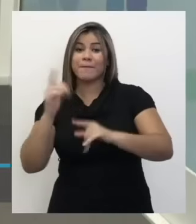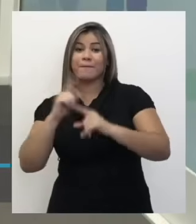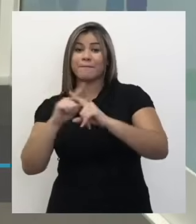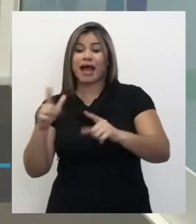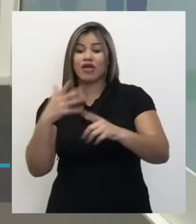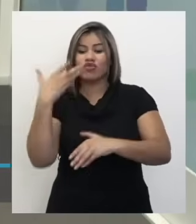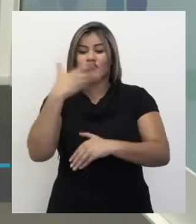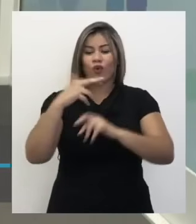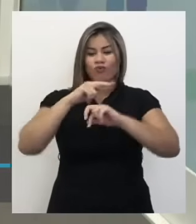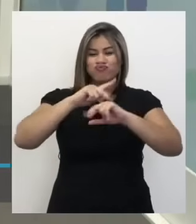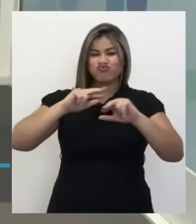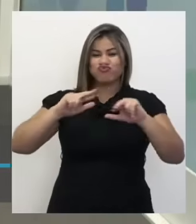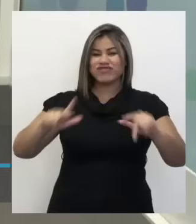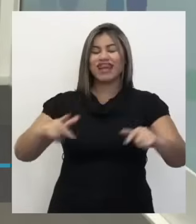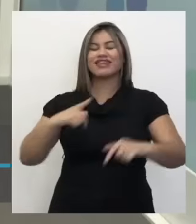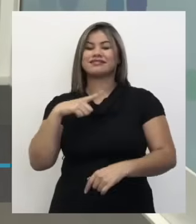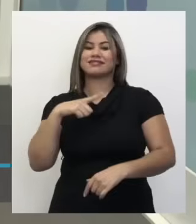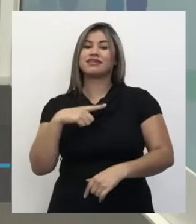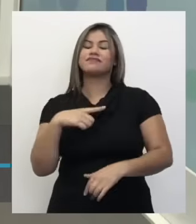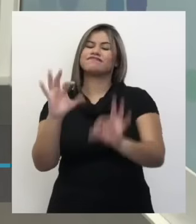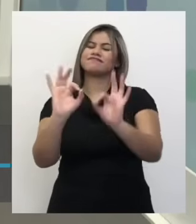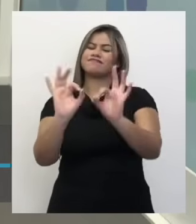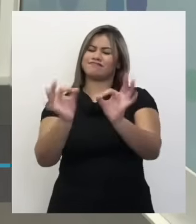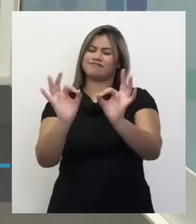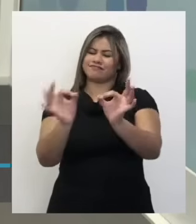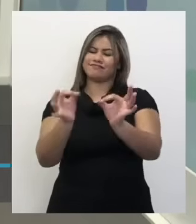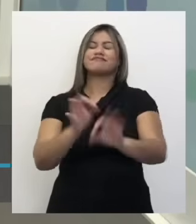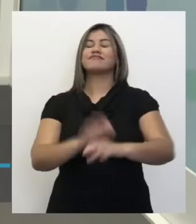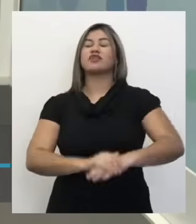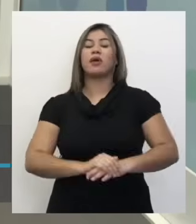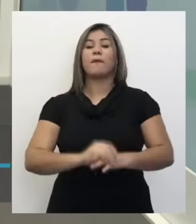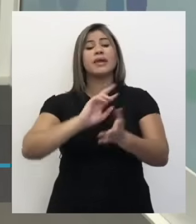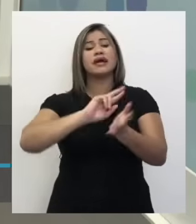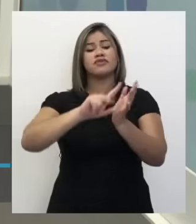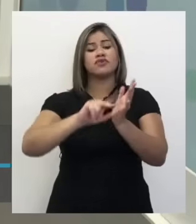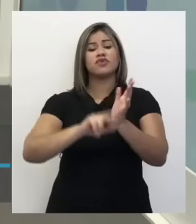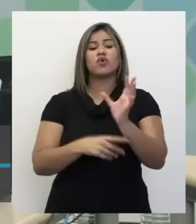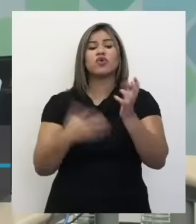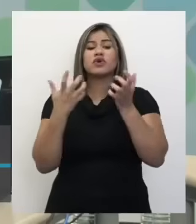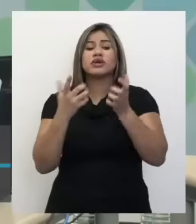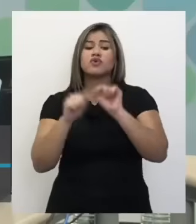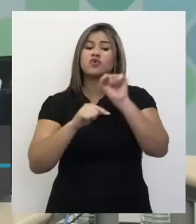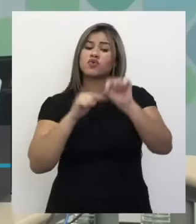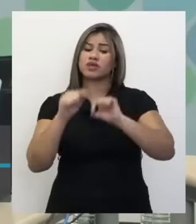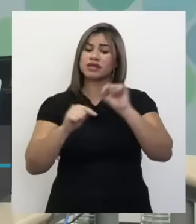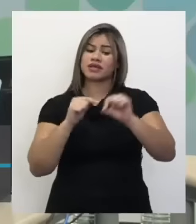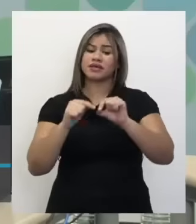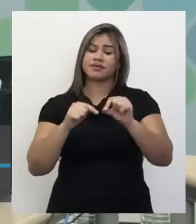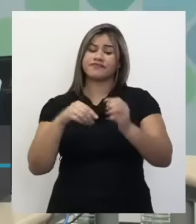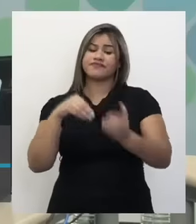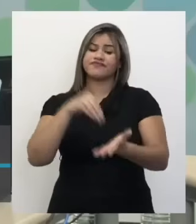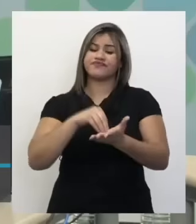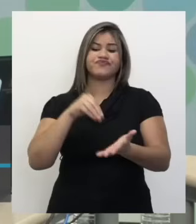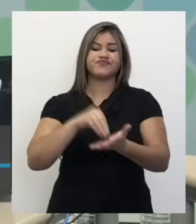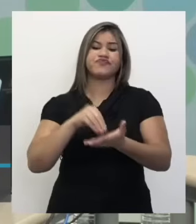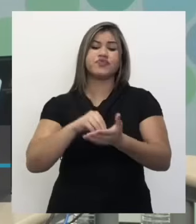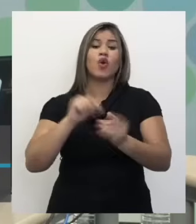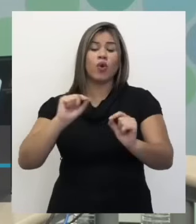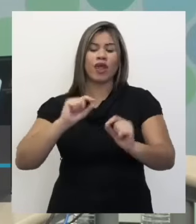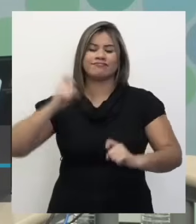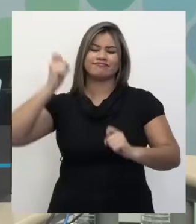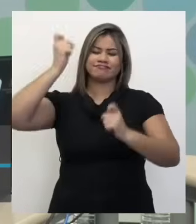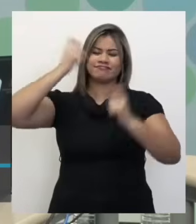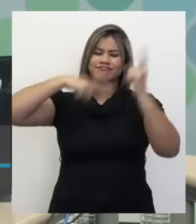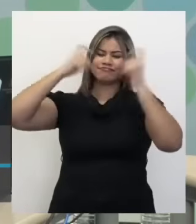colocou. Muito bem. O que eu queria dos elementos? Vamos lá. Muitos deixaram escapar a questão da carinha,